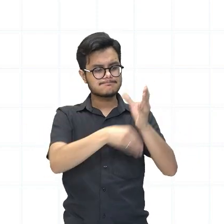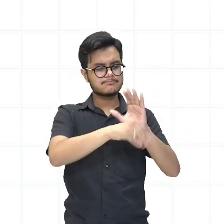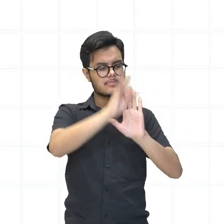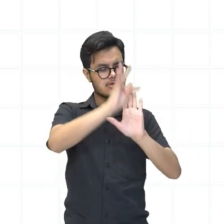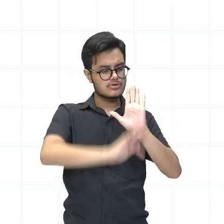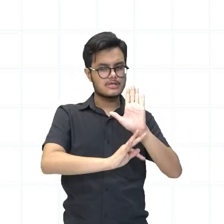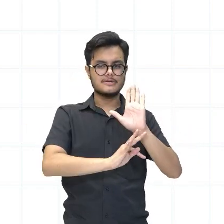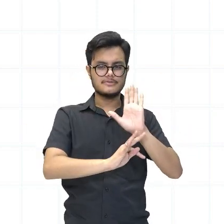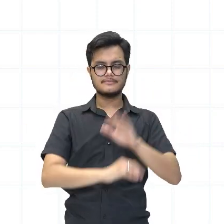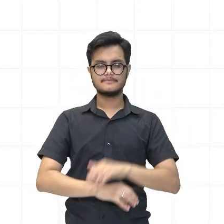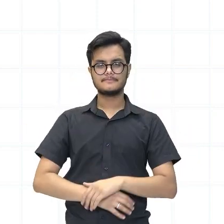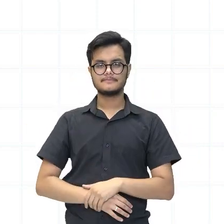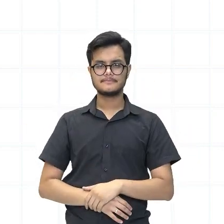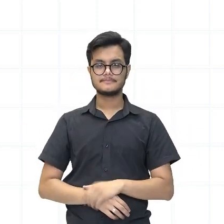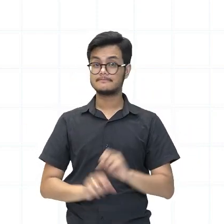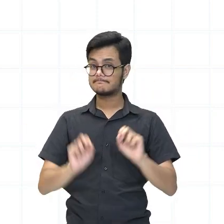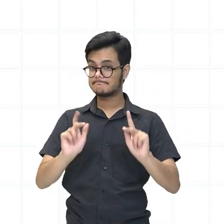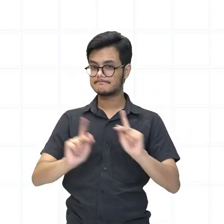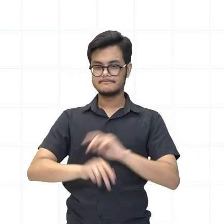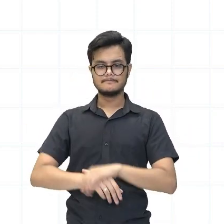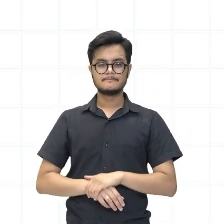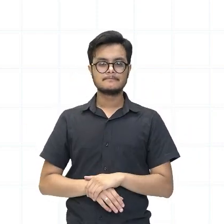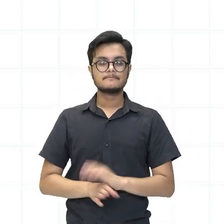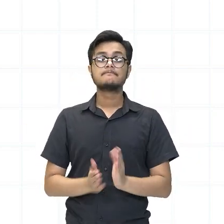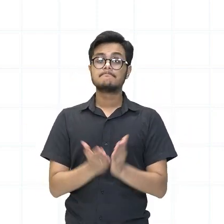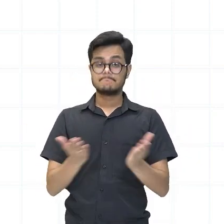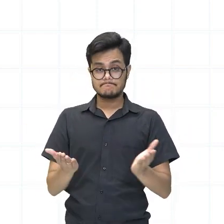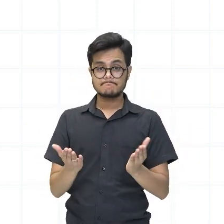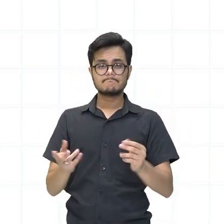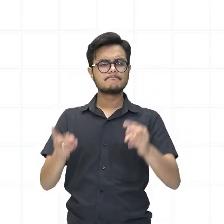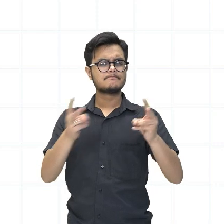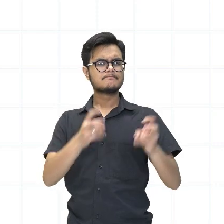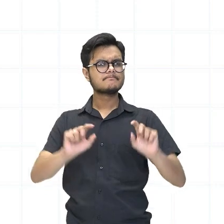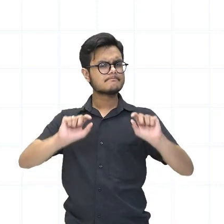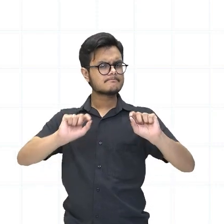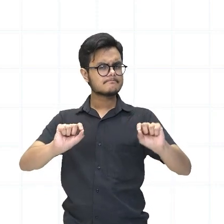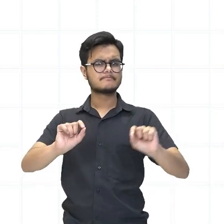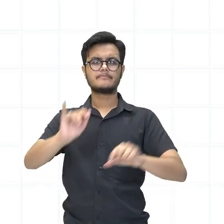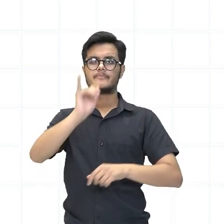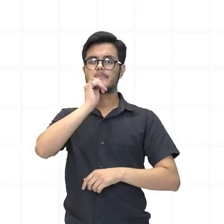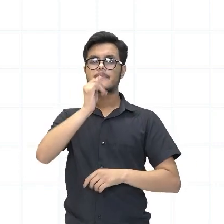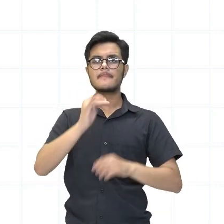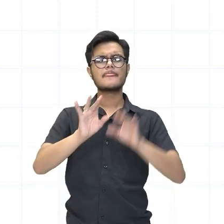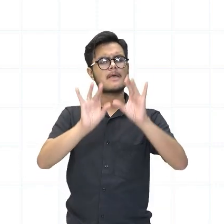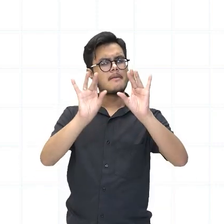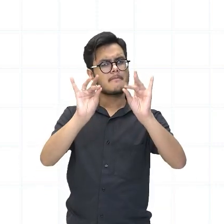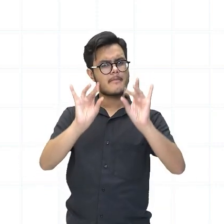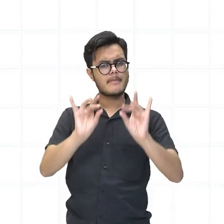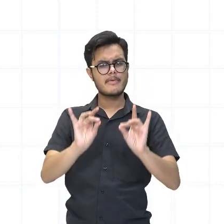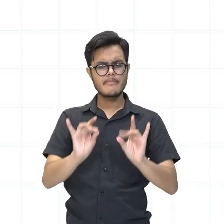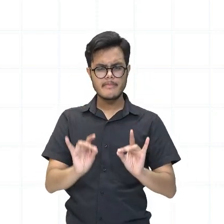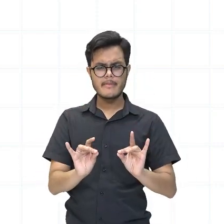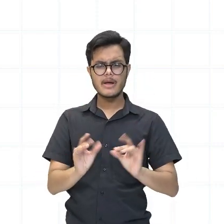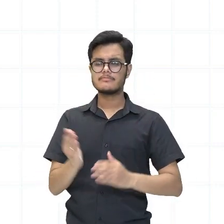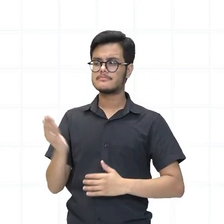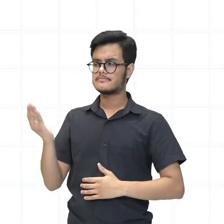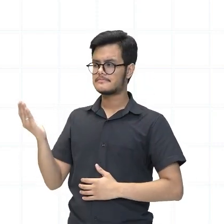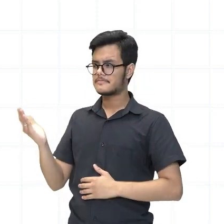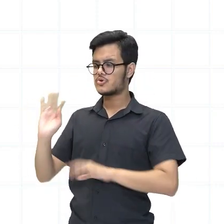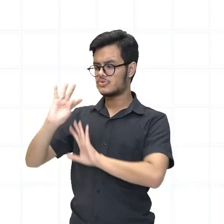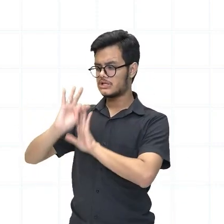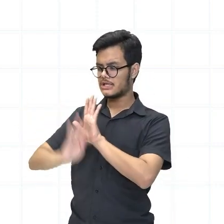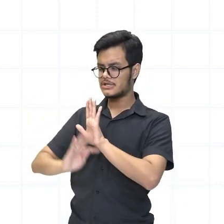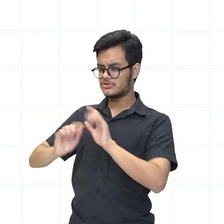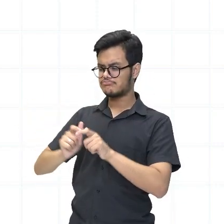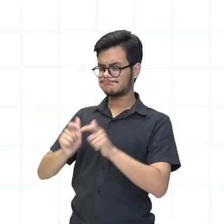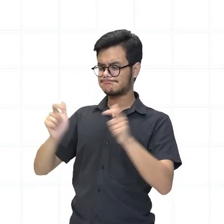esse texto. Ok? Então percebo que a gente pode visualizar uma extensão, certo? Uma extensão muito grande,